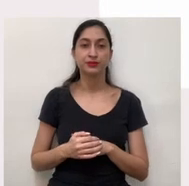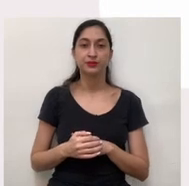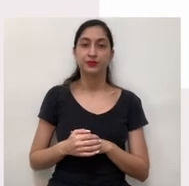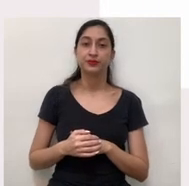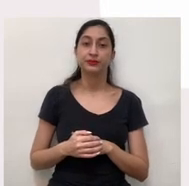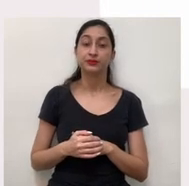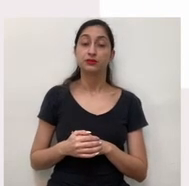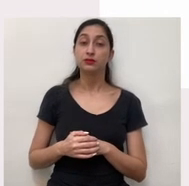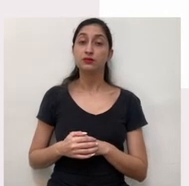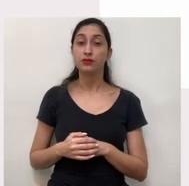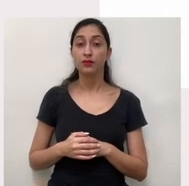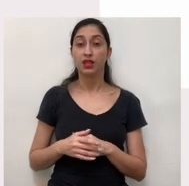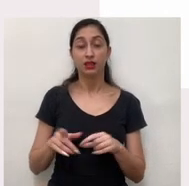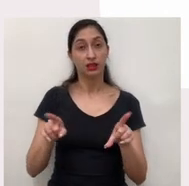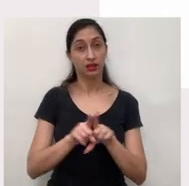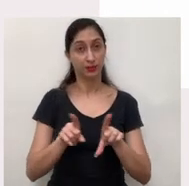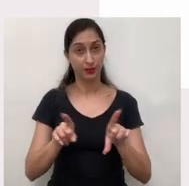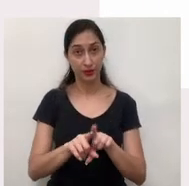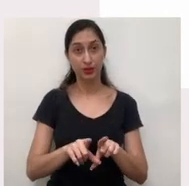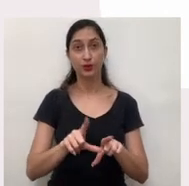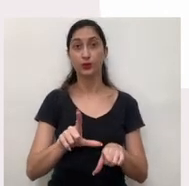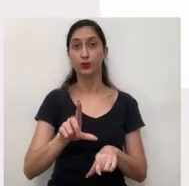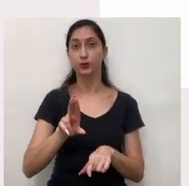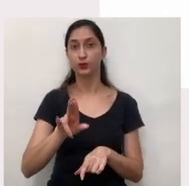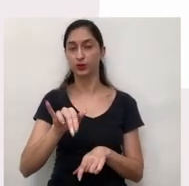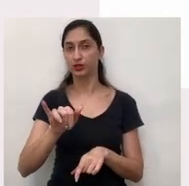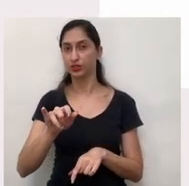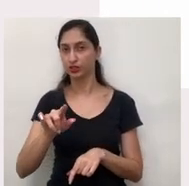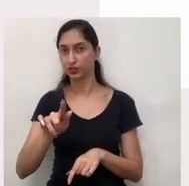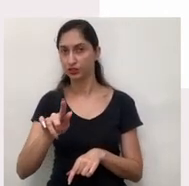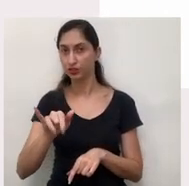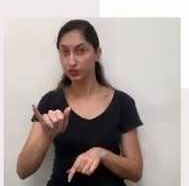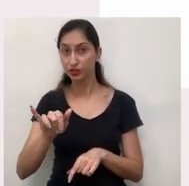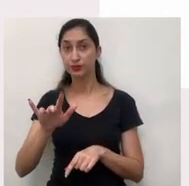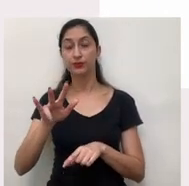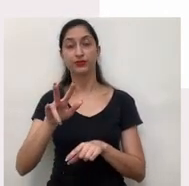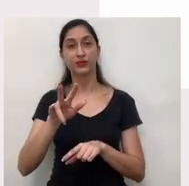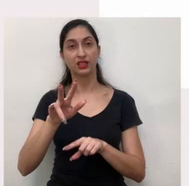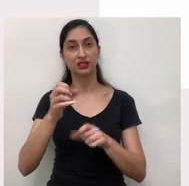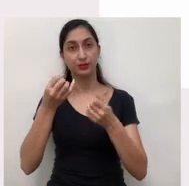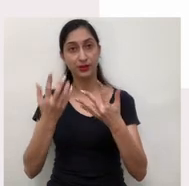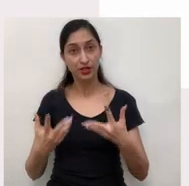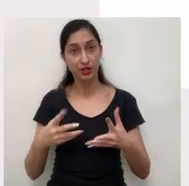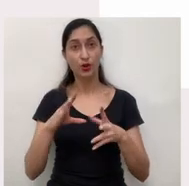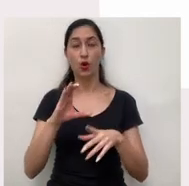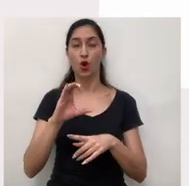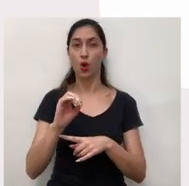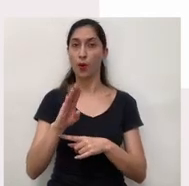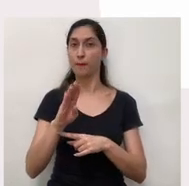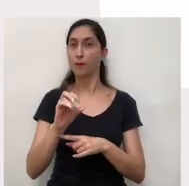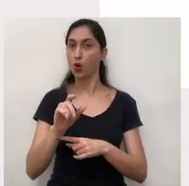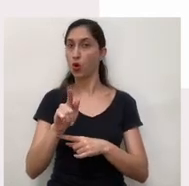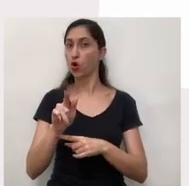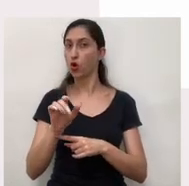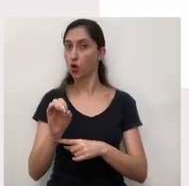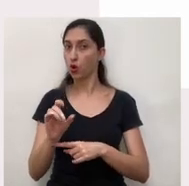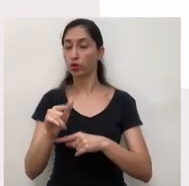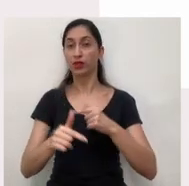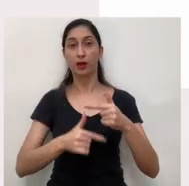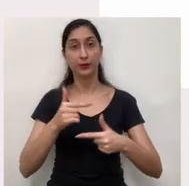Então, Guilherme Luigi, com seu Dingbate Cobogó, Dingbate Ladrilho Hidráulico, o Grupo Poro, com